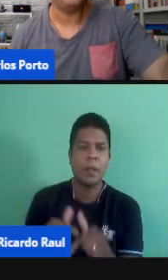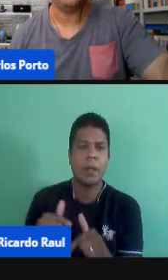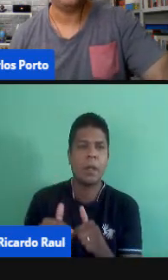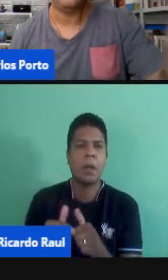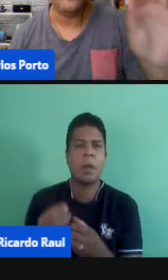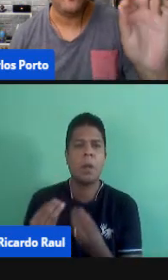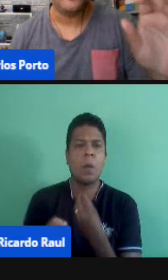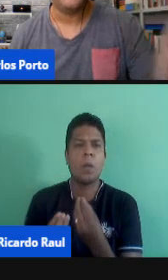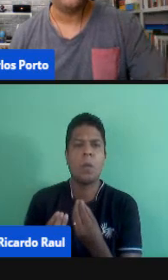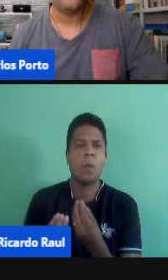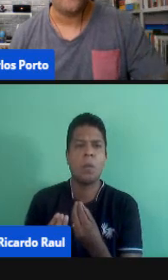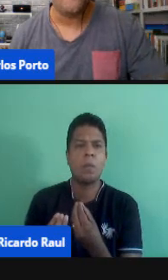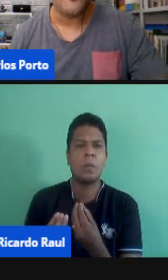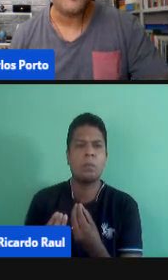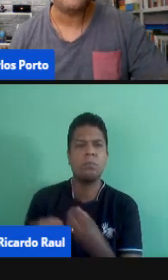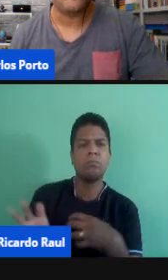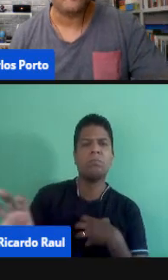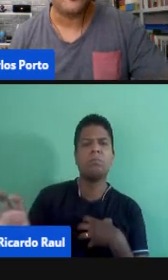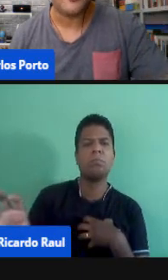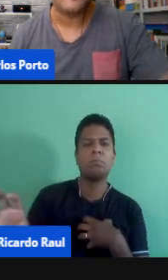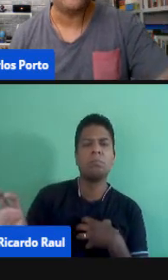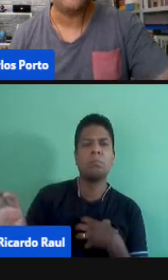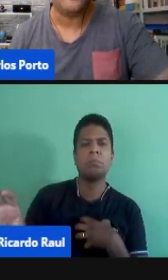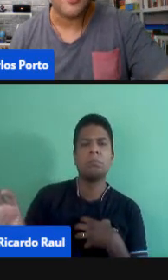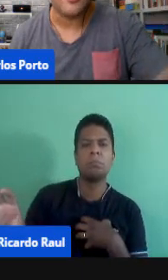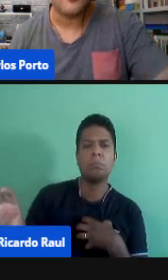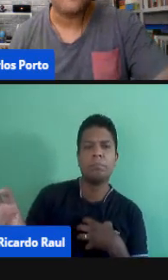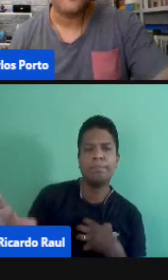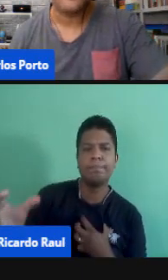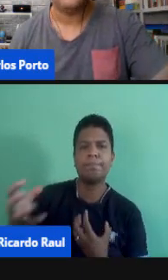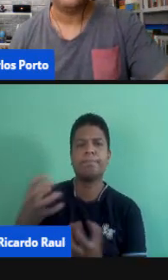lugar? Como é se colocar no